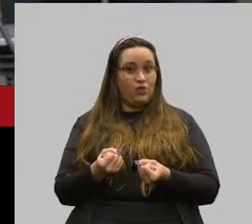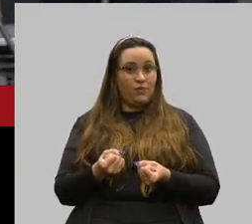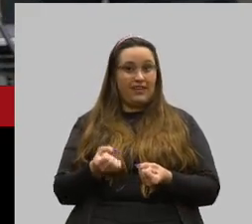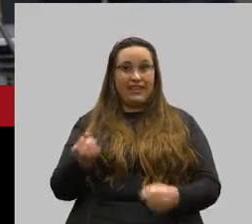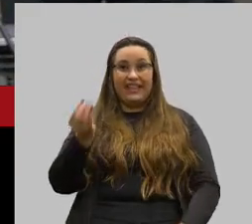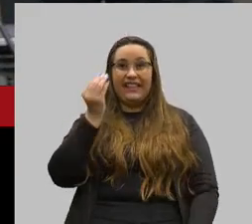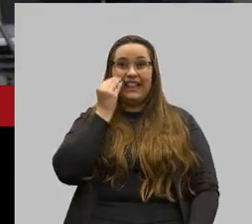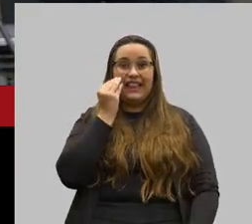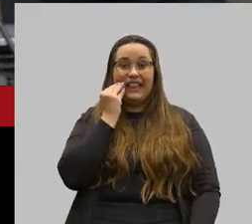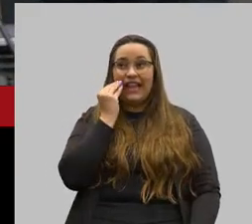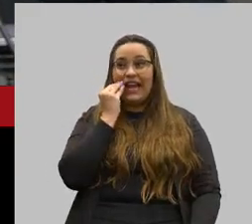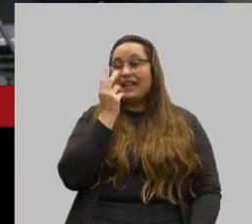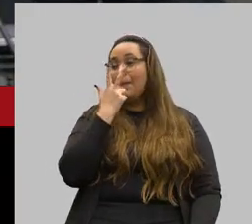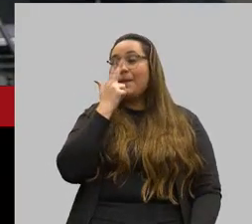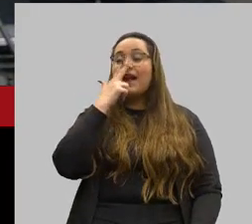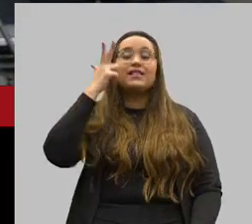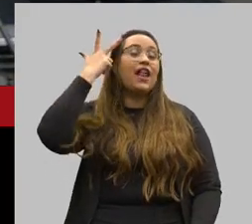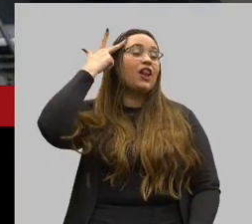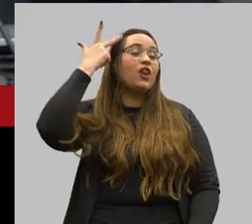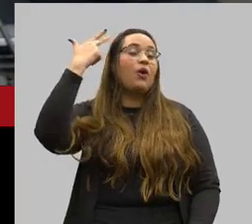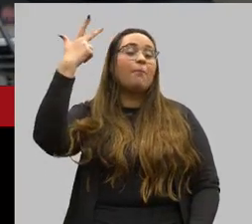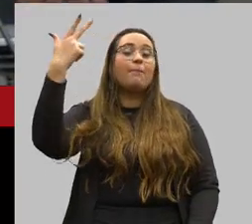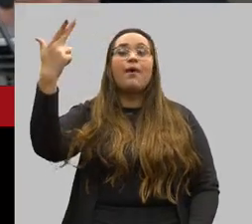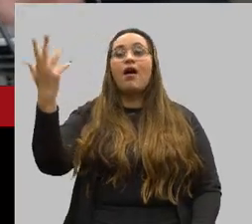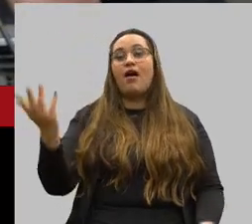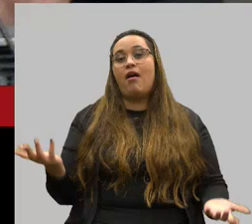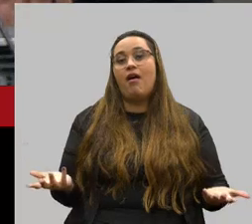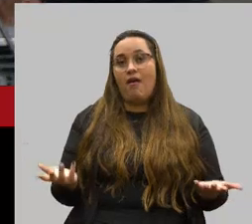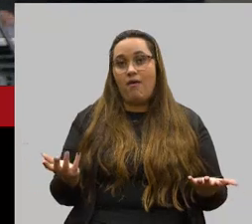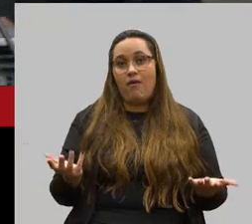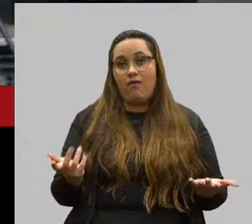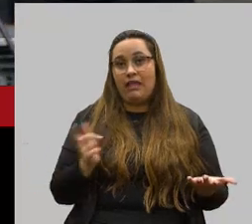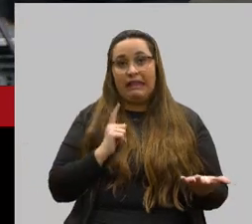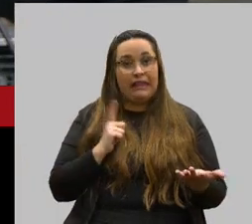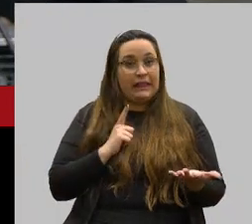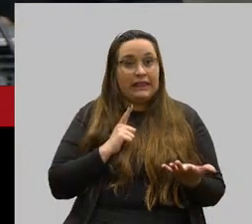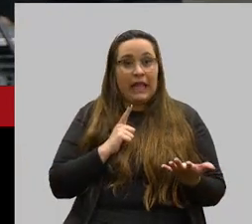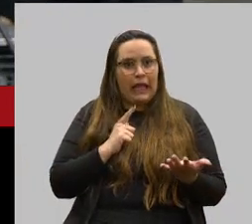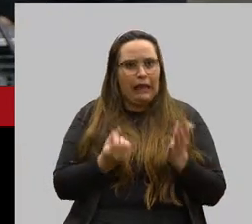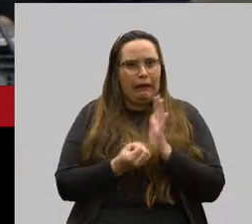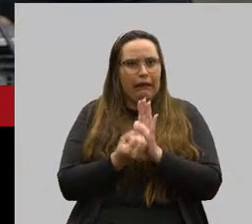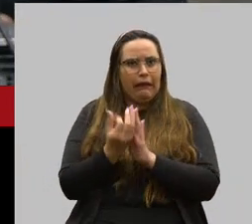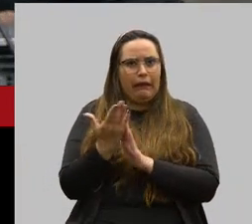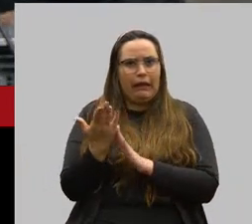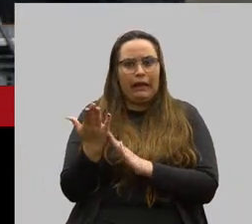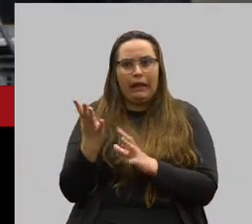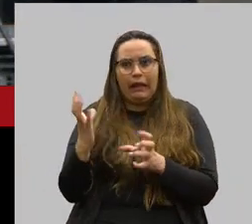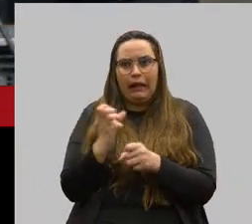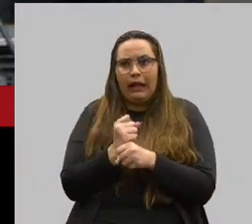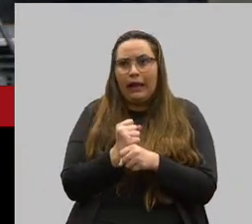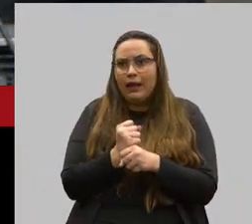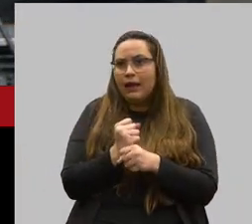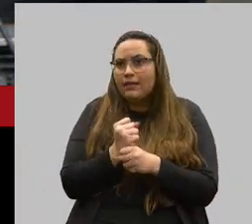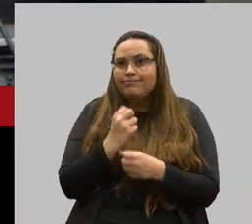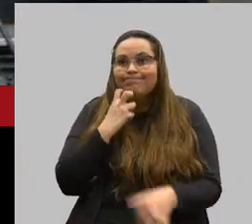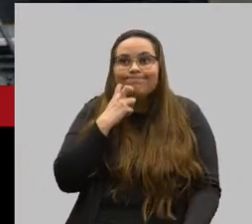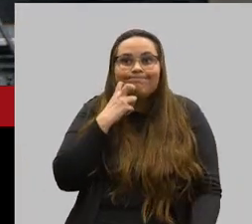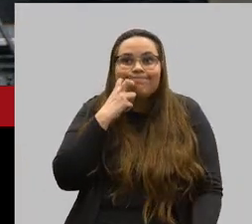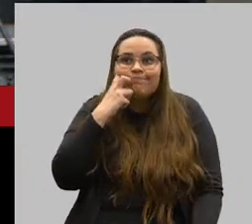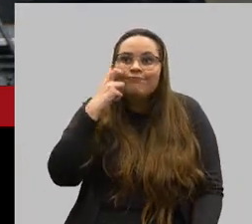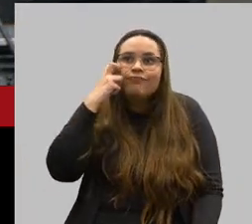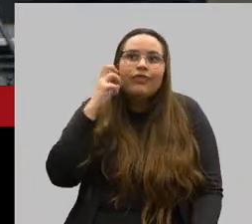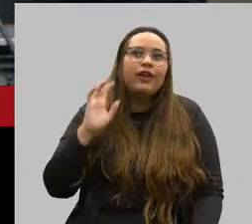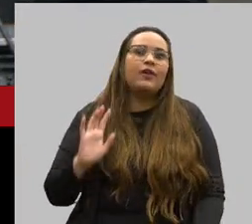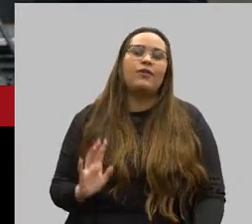dar um ar de normalidade a um estado que tem números vergonhosos de feminicídio e toda vez eu